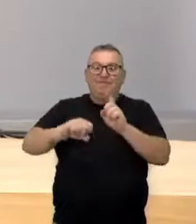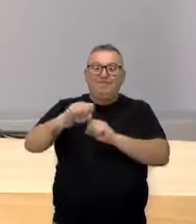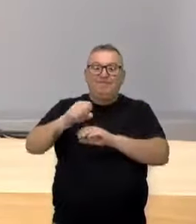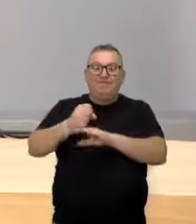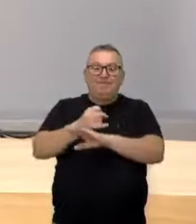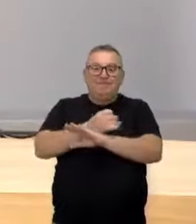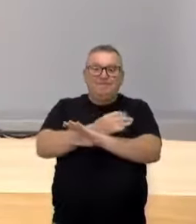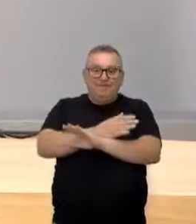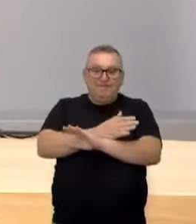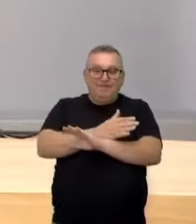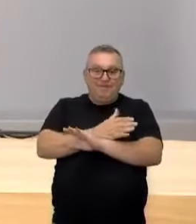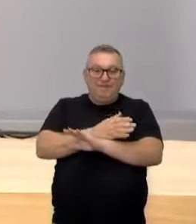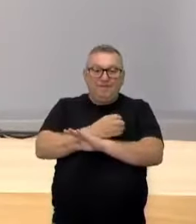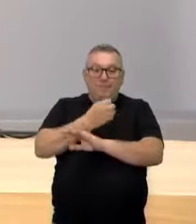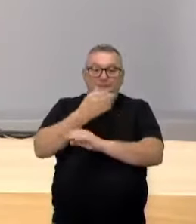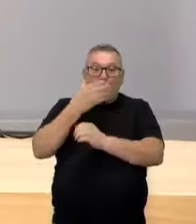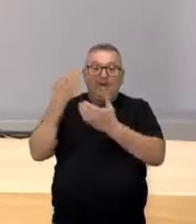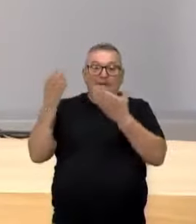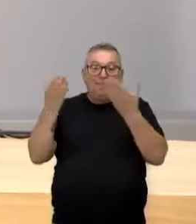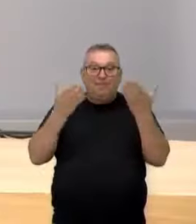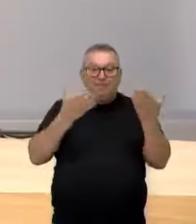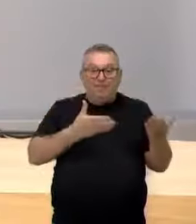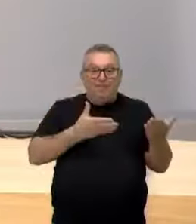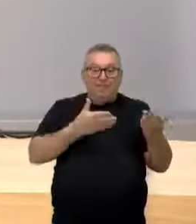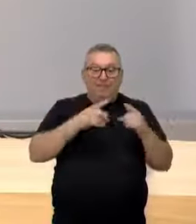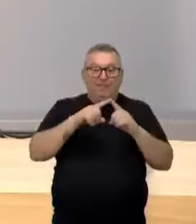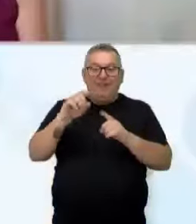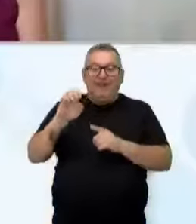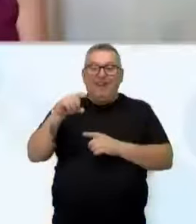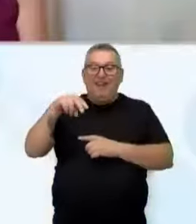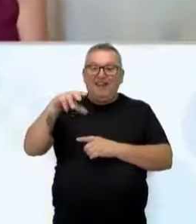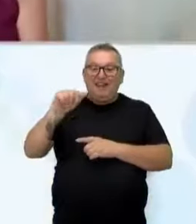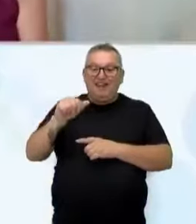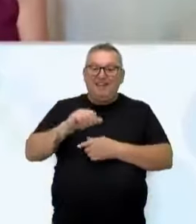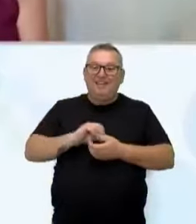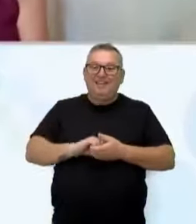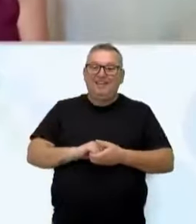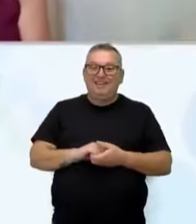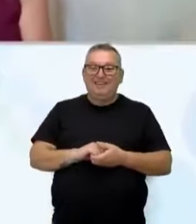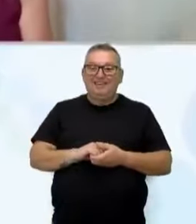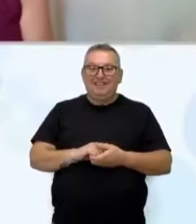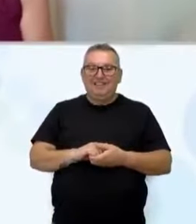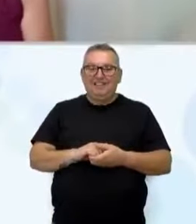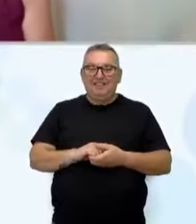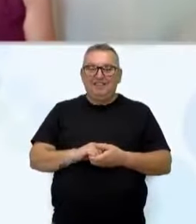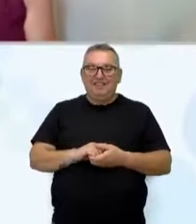socioemocionais. Sejam todos muito bem-vindos. Edna, com você.